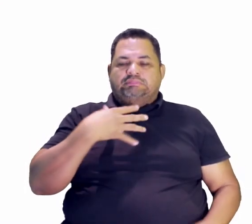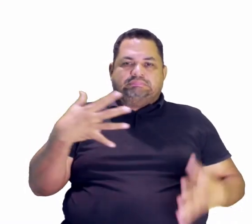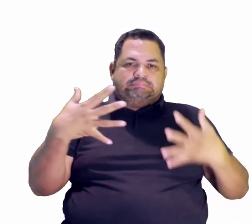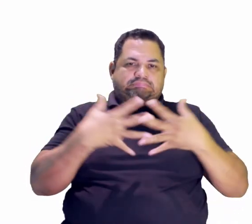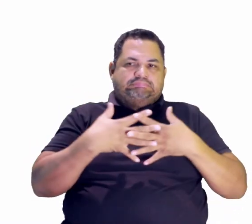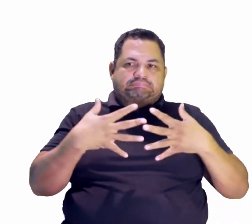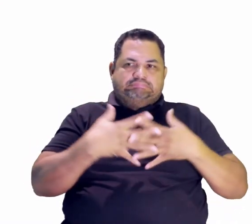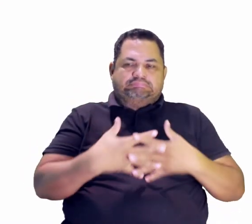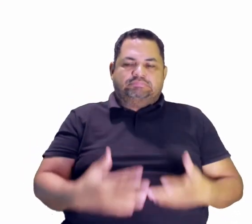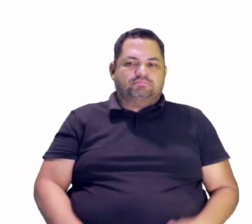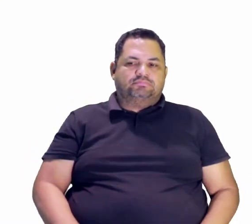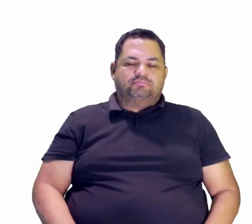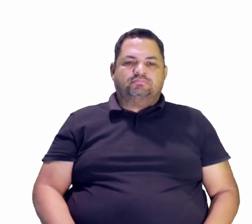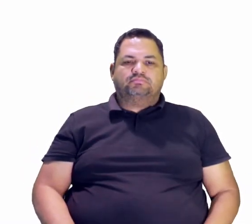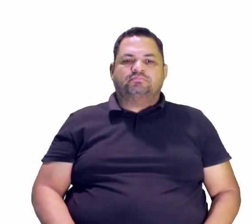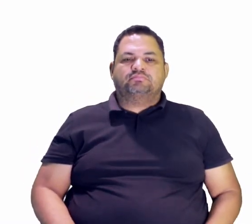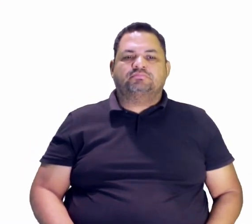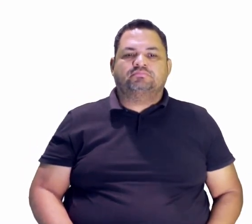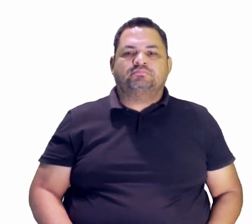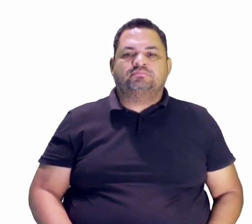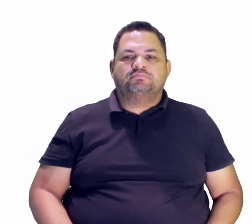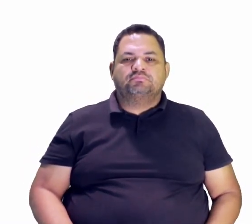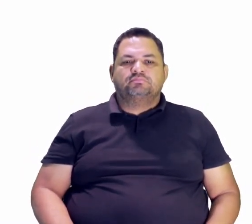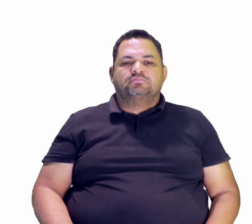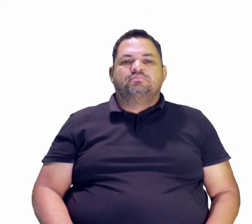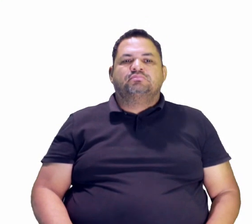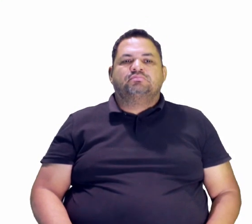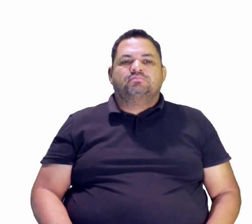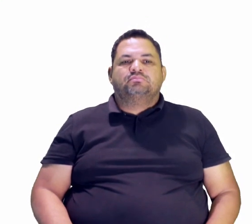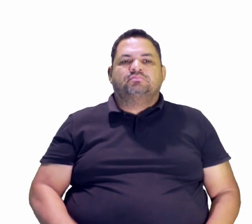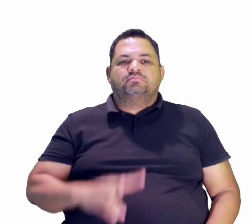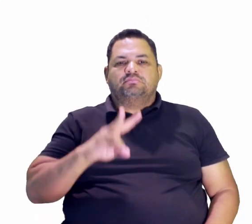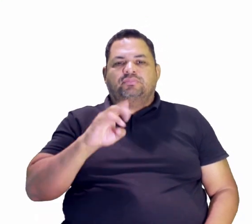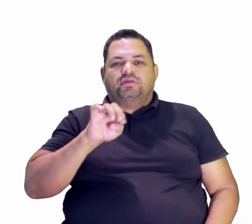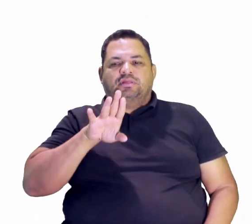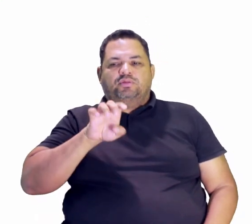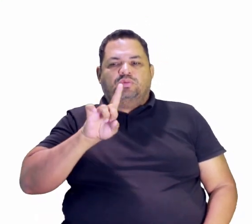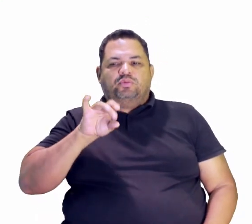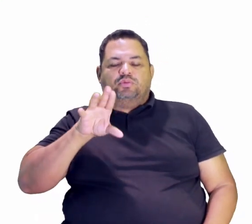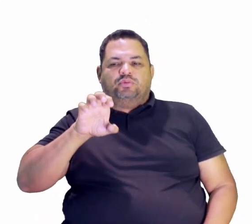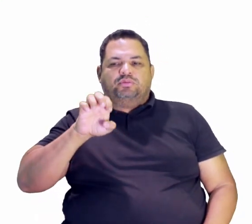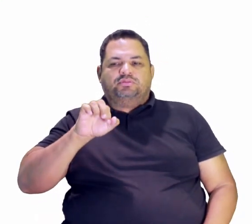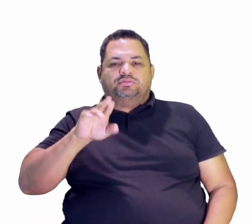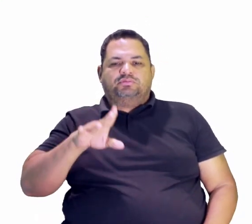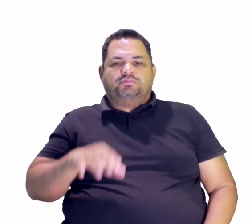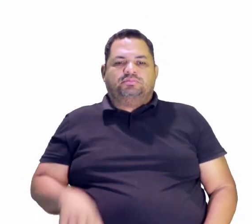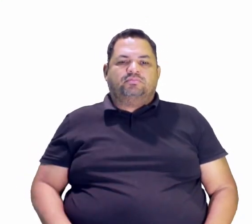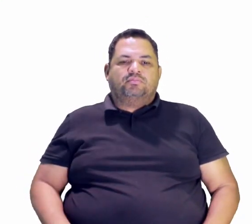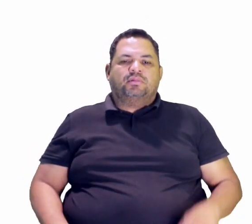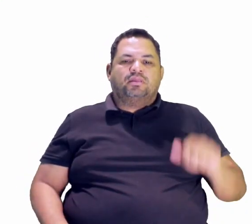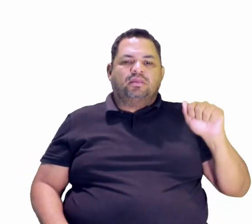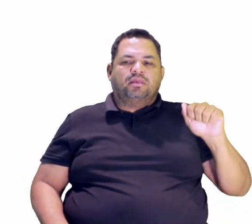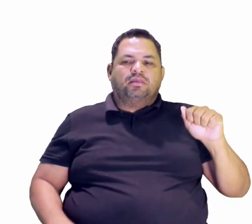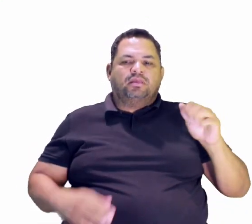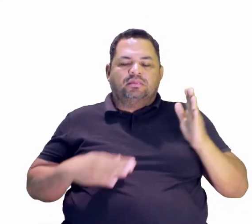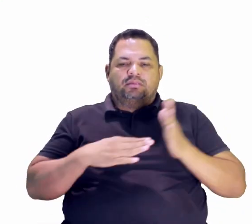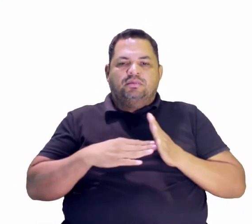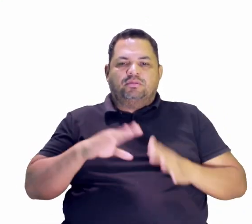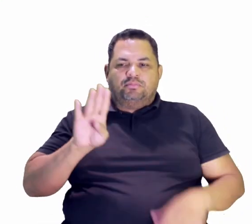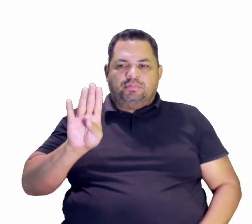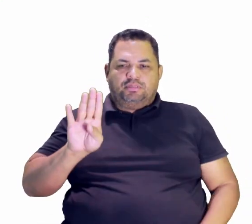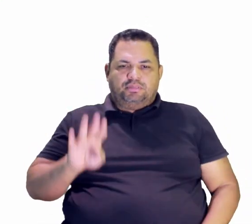aí é o ângulo de 90. Então tá aí, ó, o ângulo de 90, os vetores perpendiculares do ponto A até o ponto